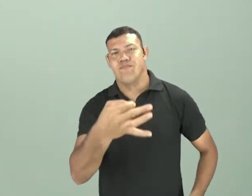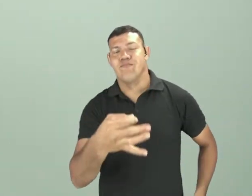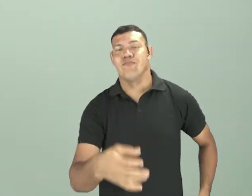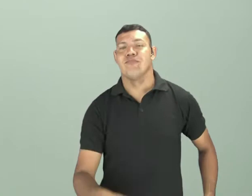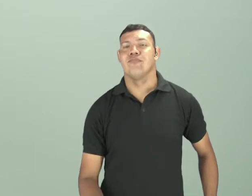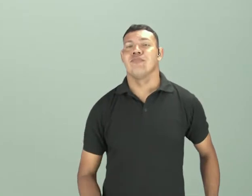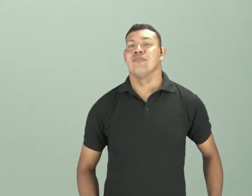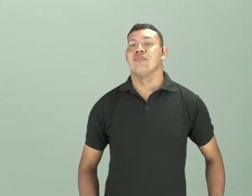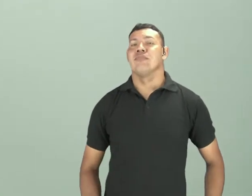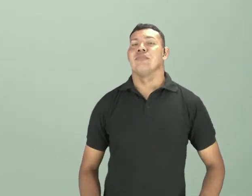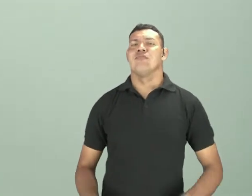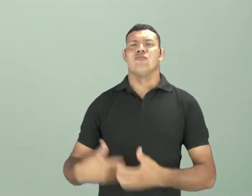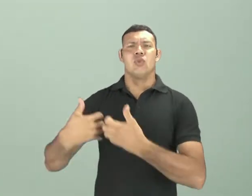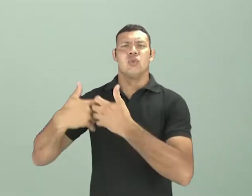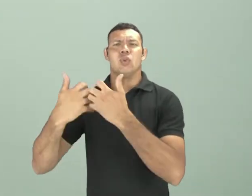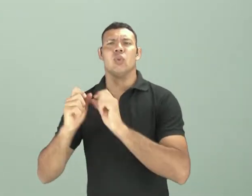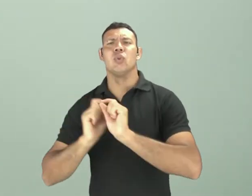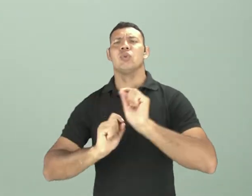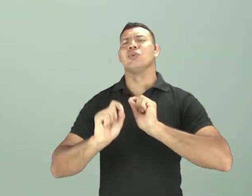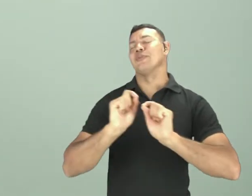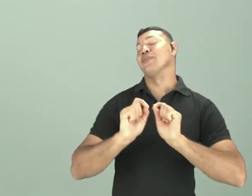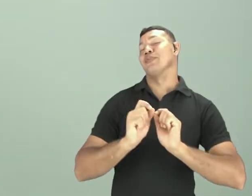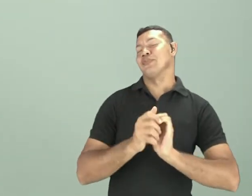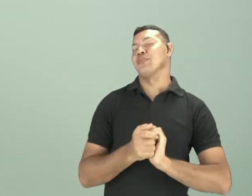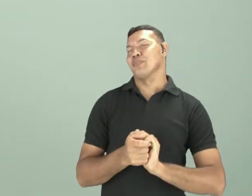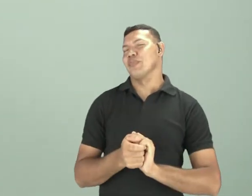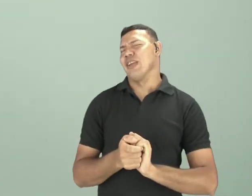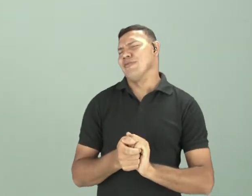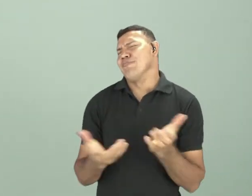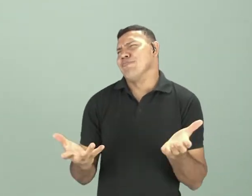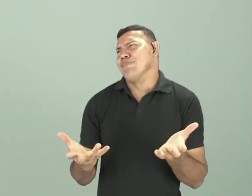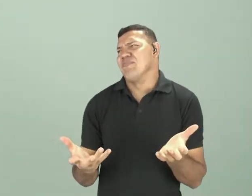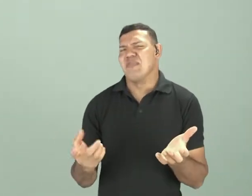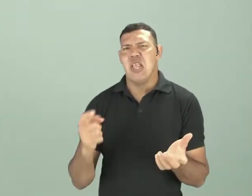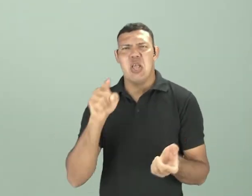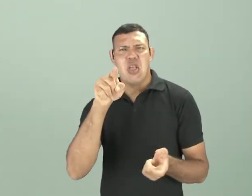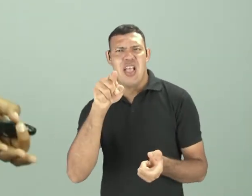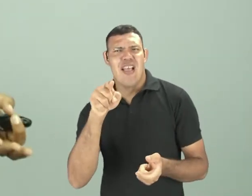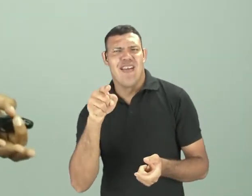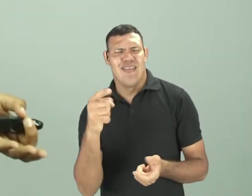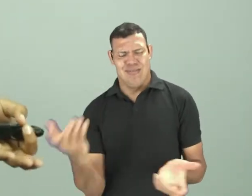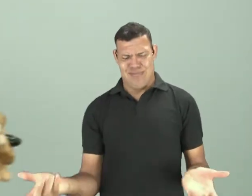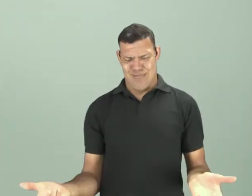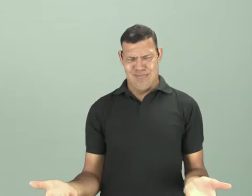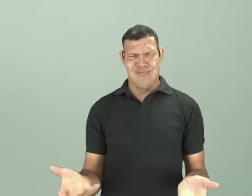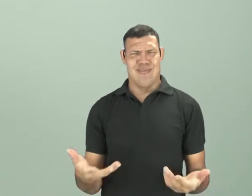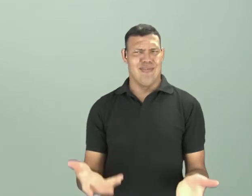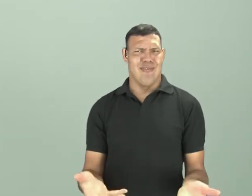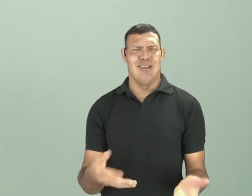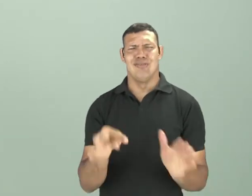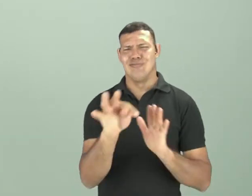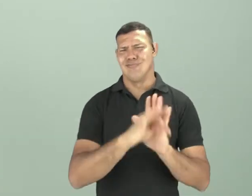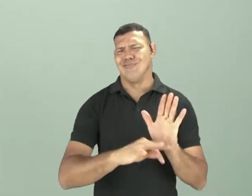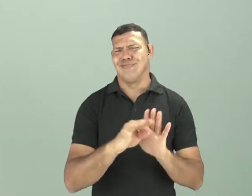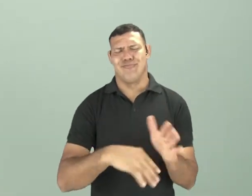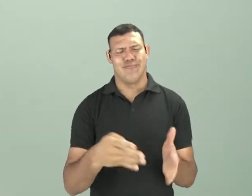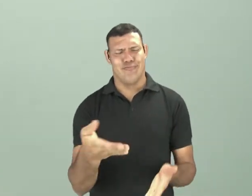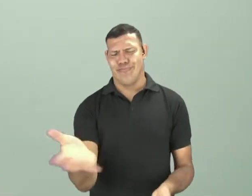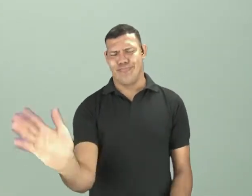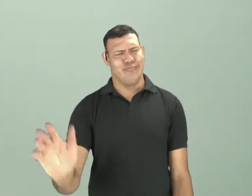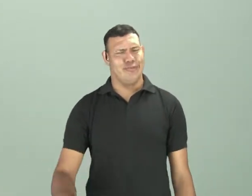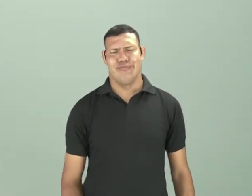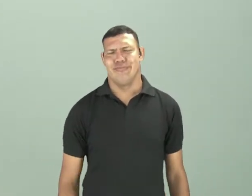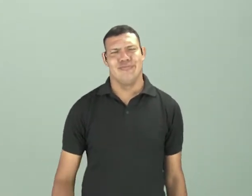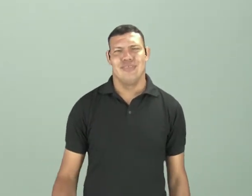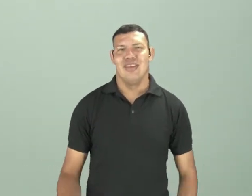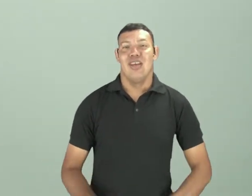possa refletir a respeito de uma situação. Muitas vezes que você nem diz assim, nada a ver fazer um texto sobre esse fato. Mas